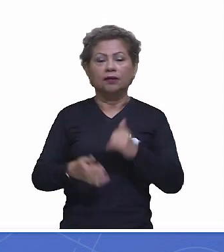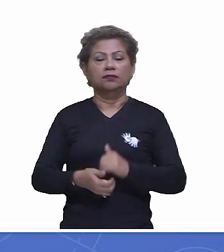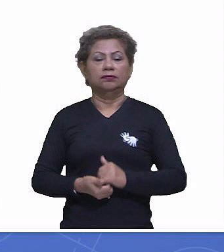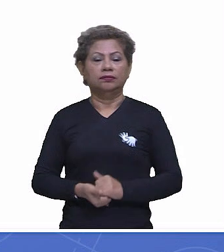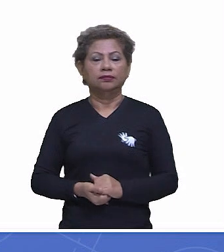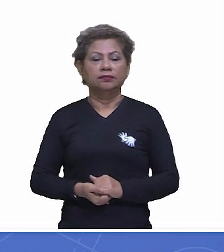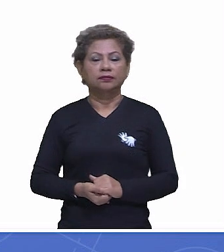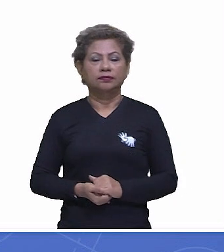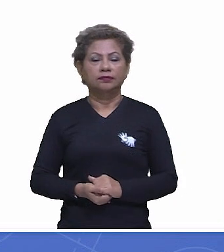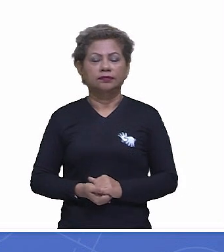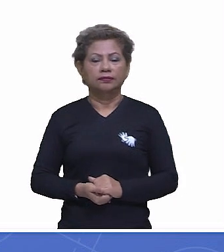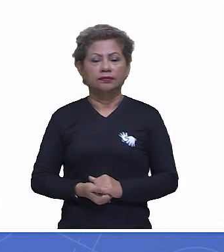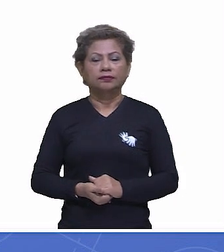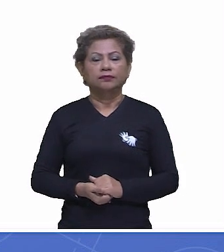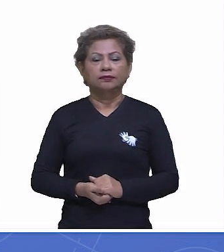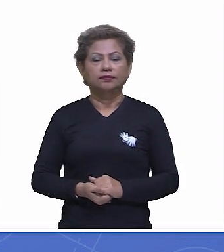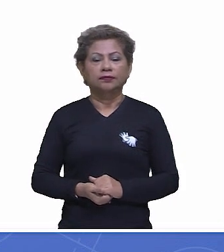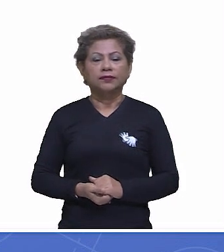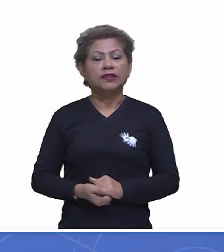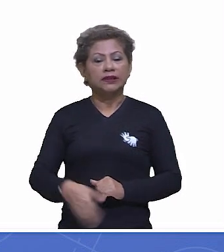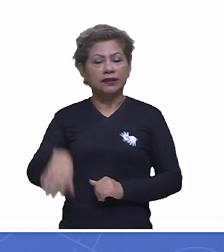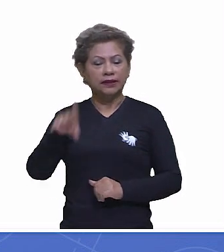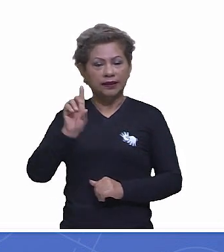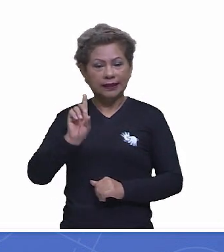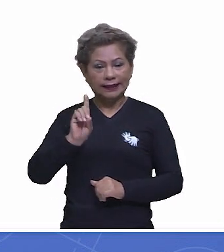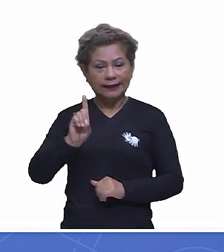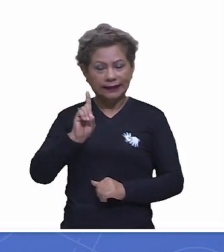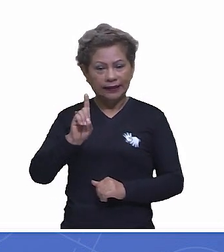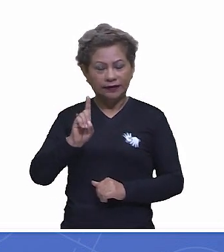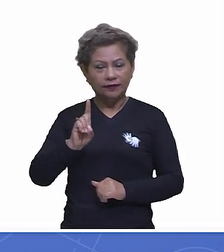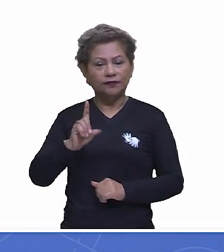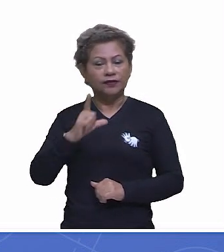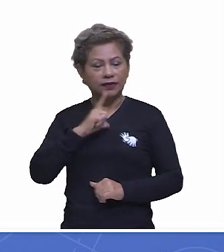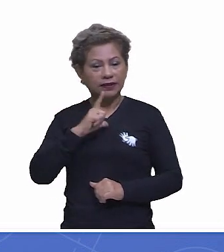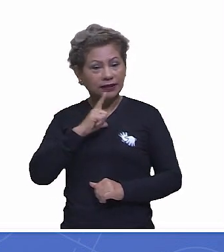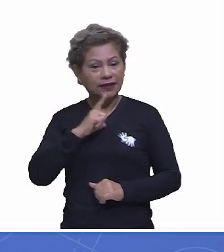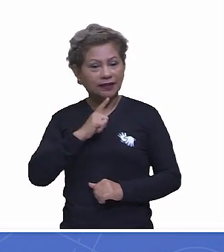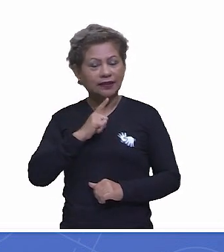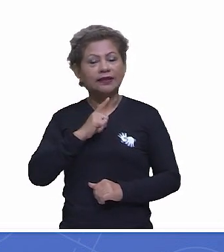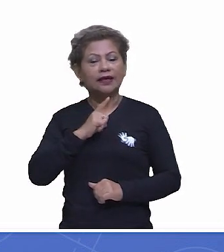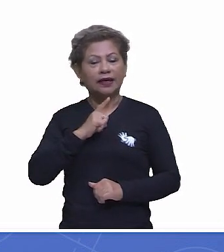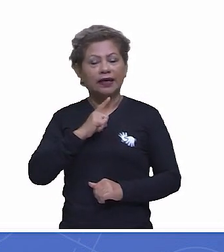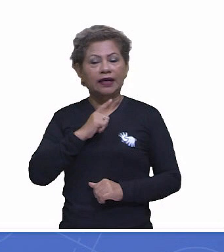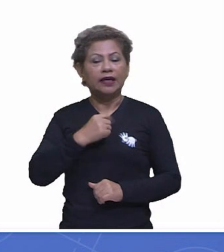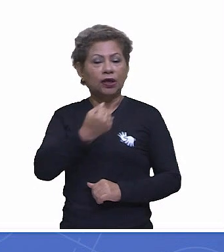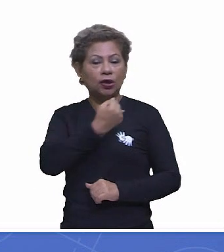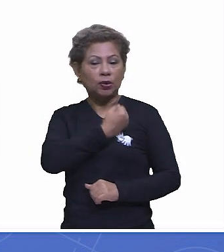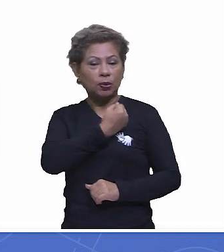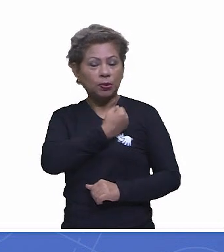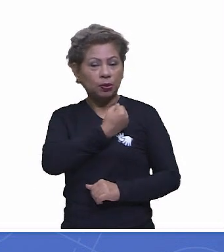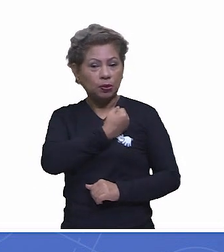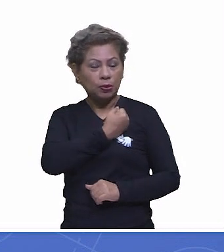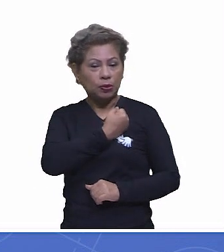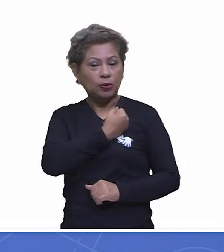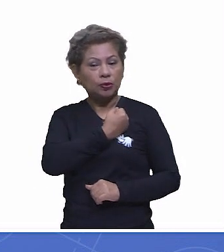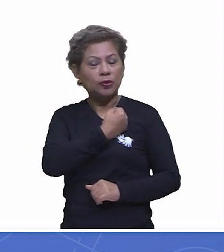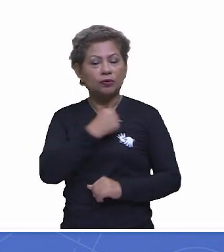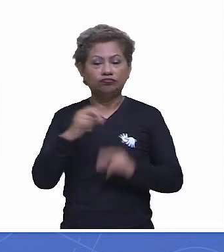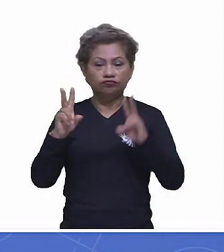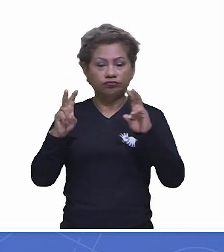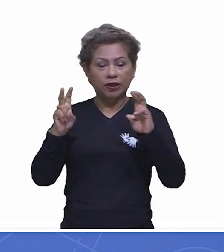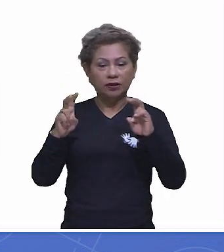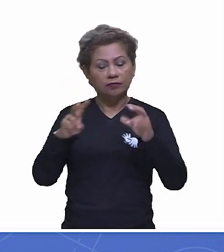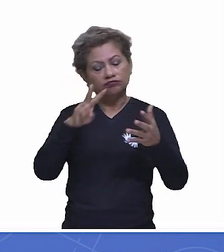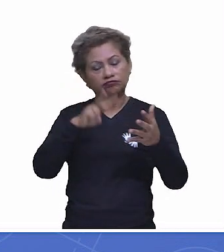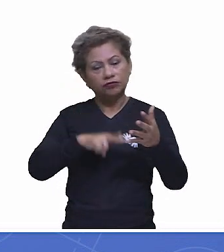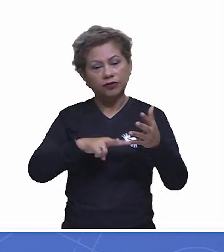1347 and 1351. Né? Isso seria, então, o tópico principal desse texto. E daí, por último, nós temos a